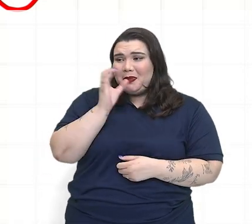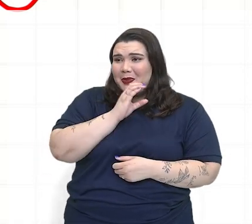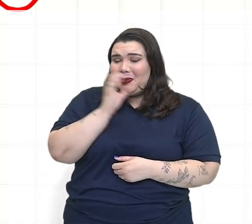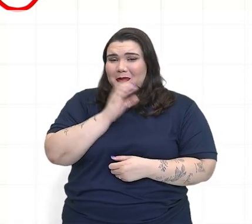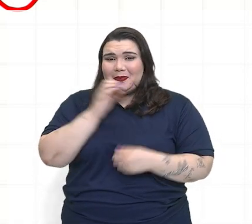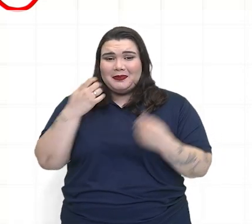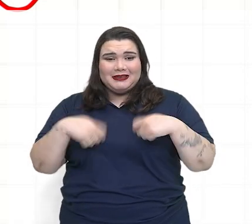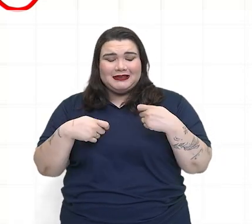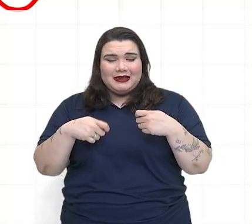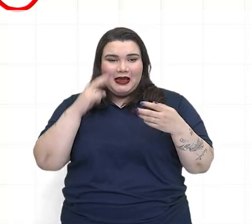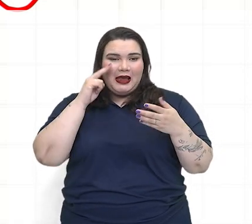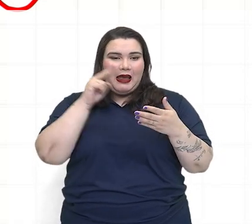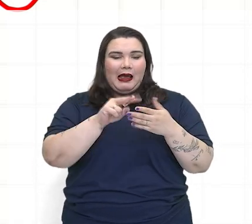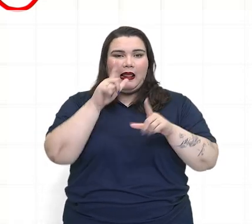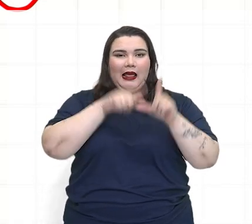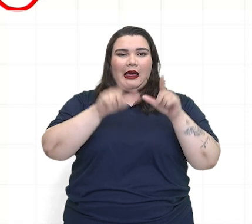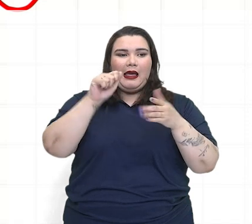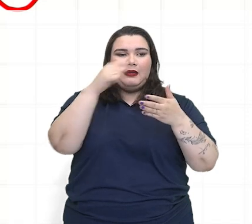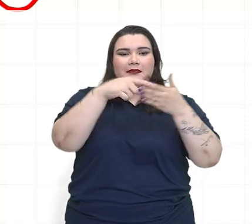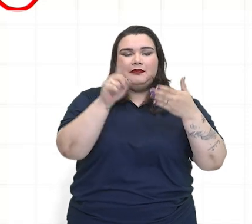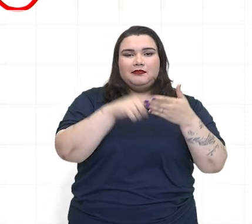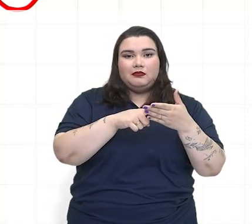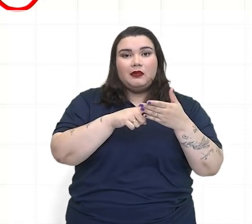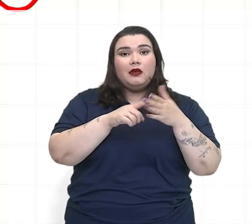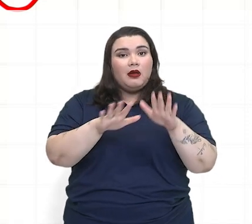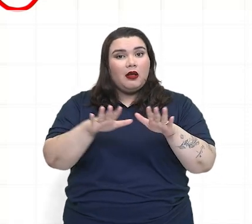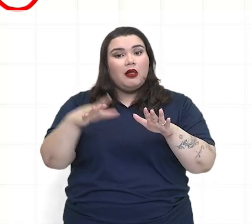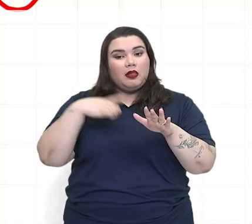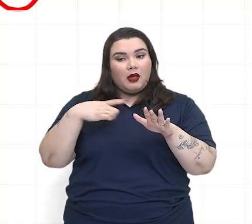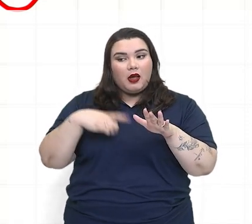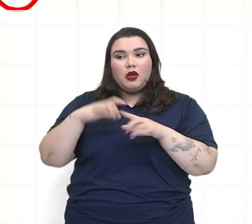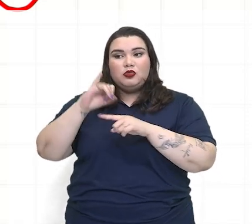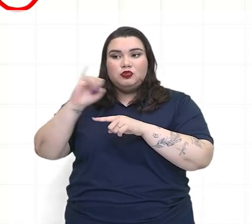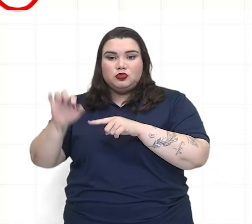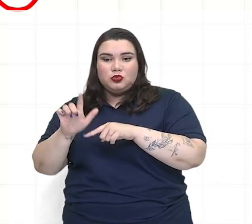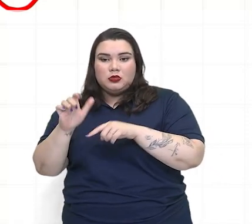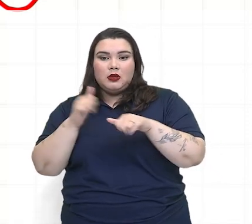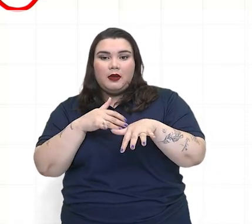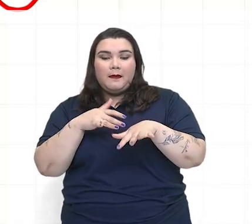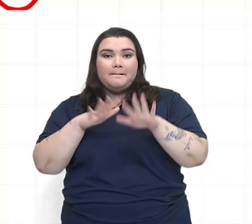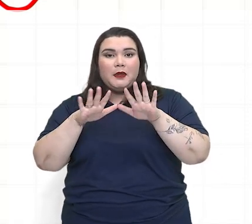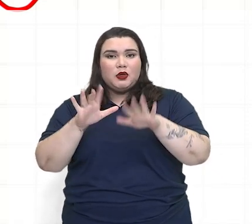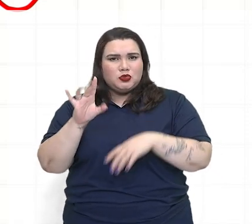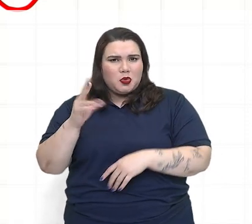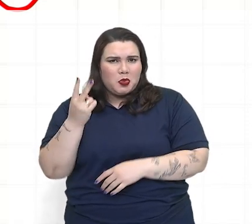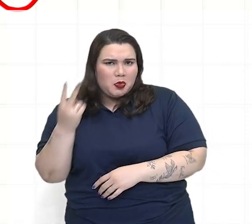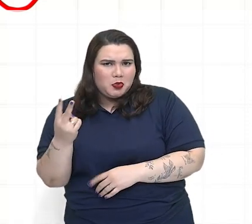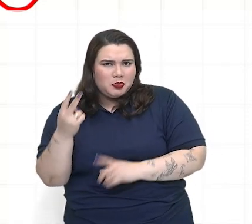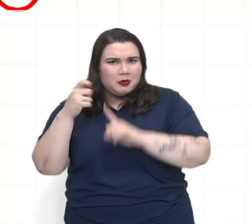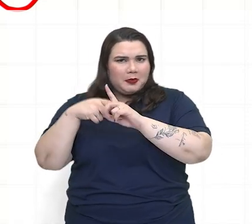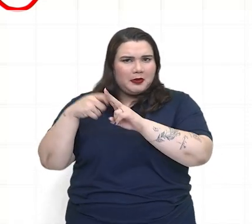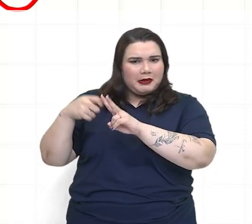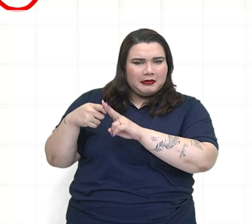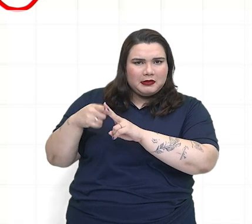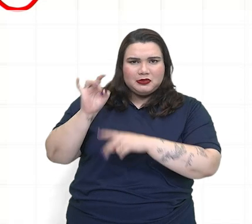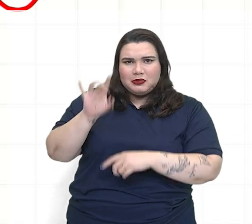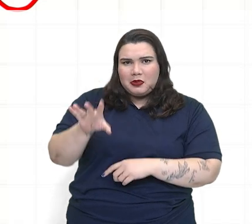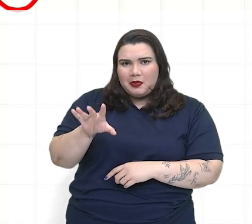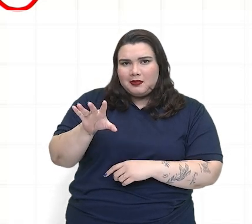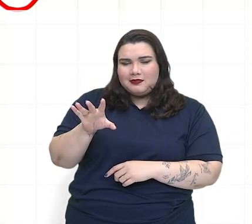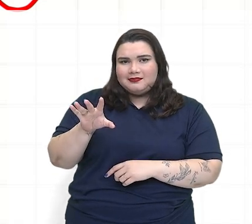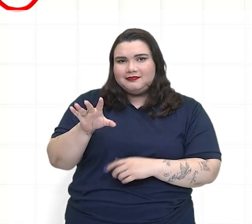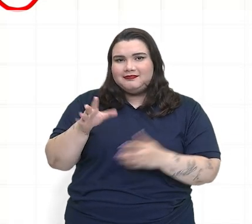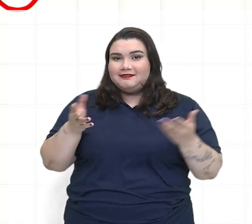né? Aí ele vê aqui, letra A, junho e setembro. Realmente houve lucro em junho e setembro, mas foram só esses 2 meses que houve